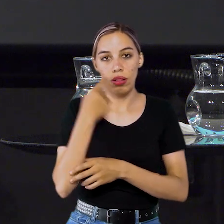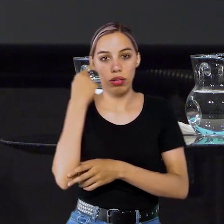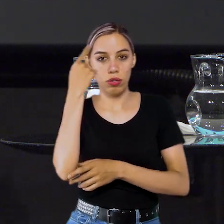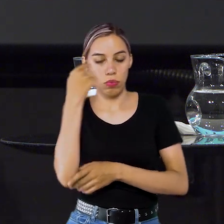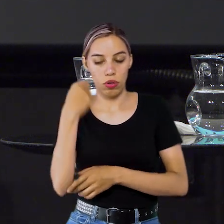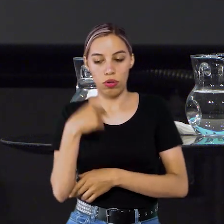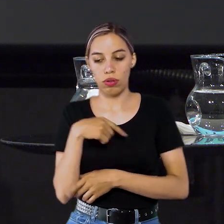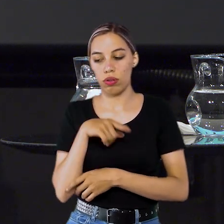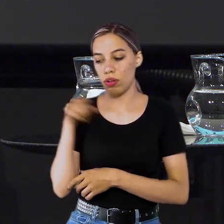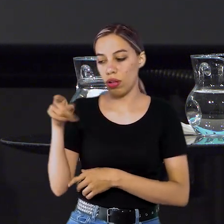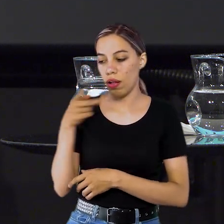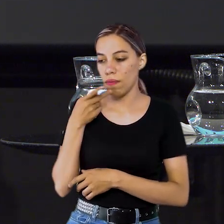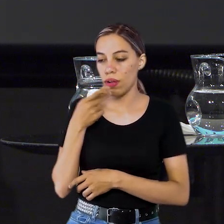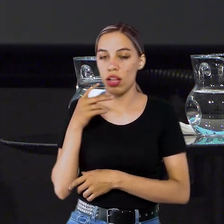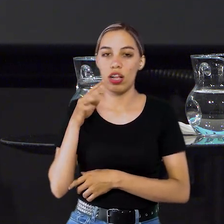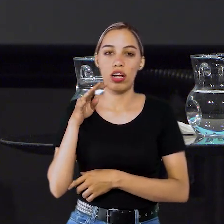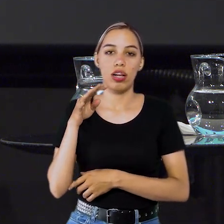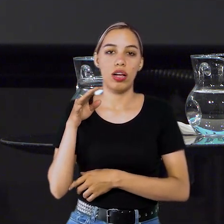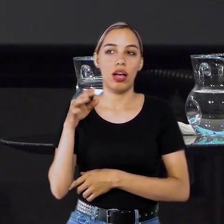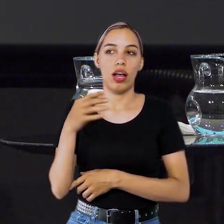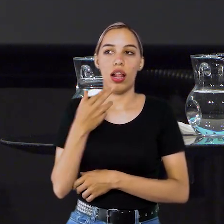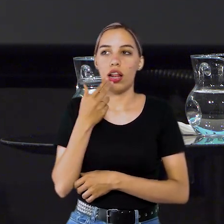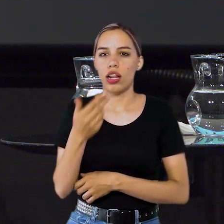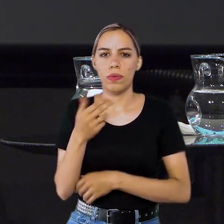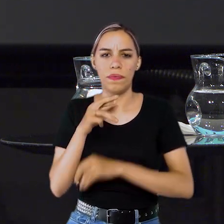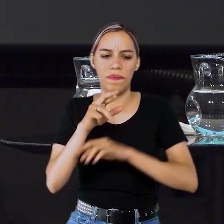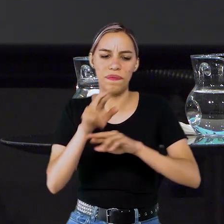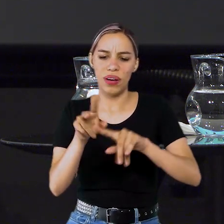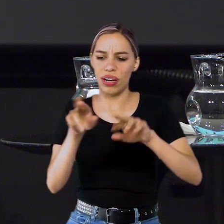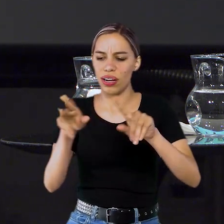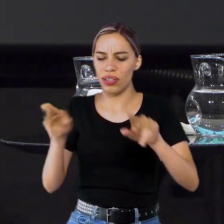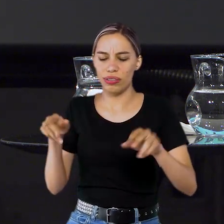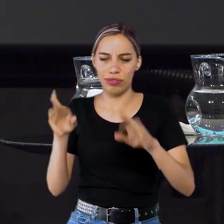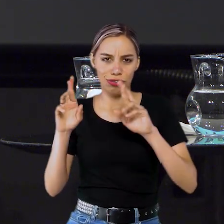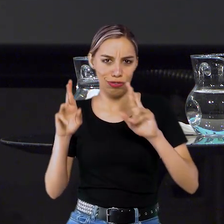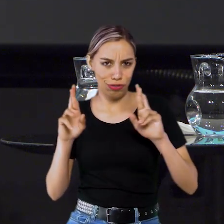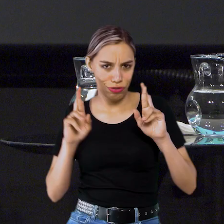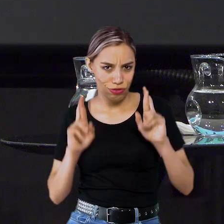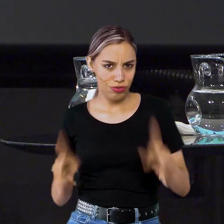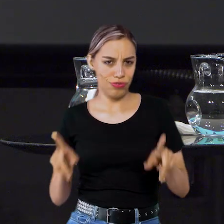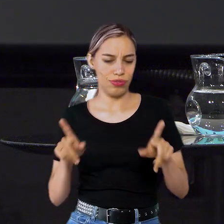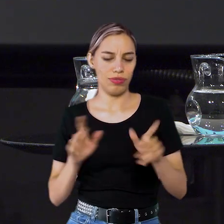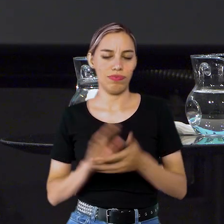fala tchê também lá, né? Nós aprendemos, né?